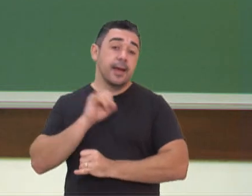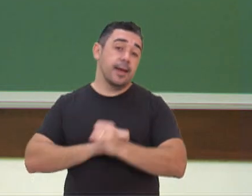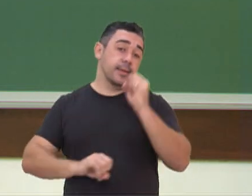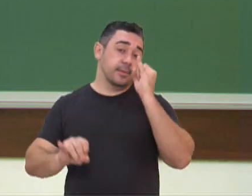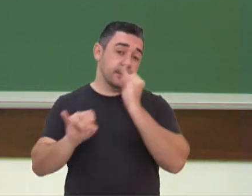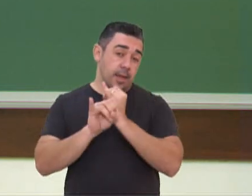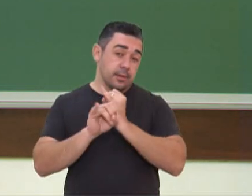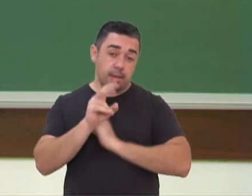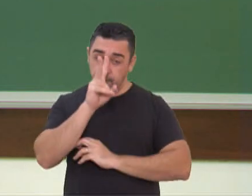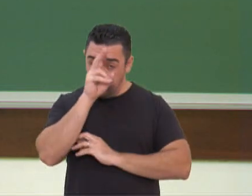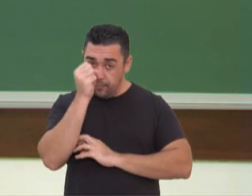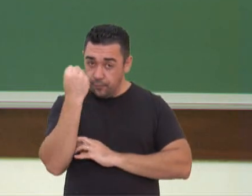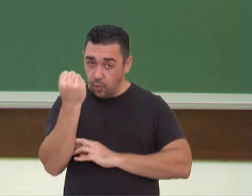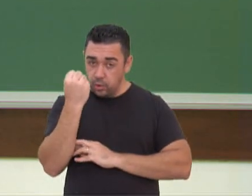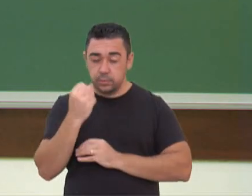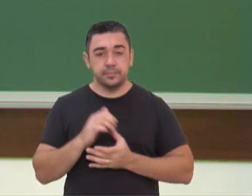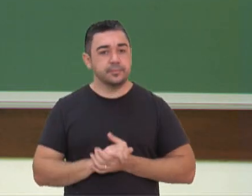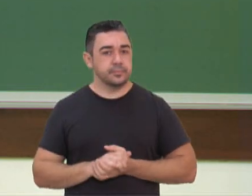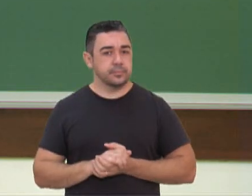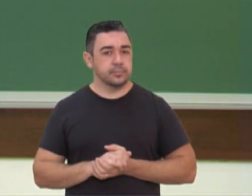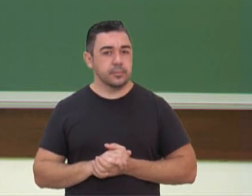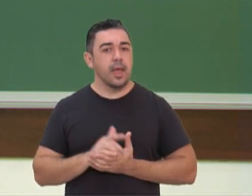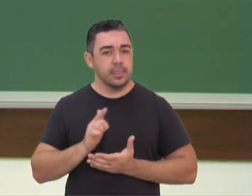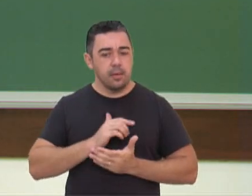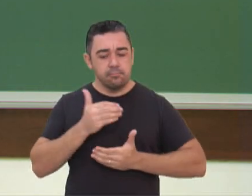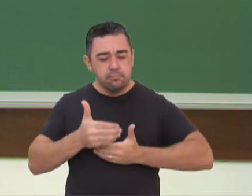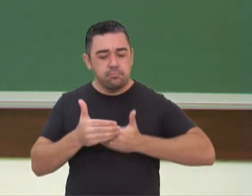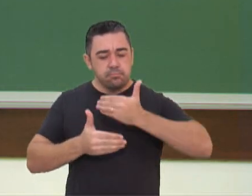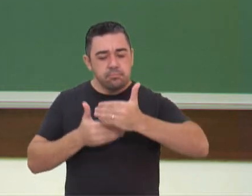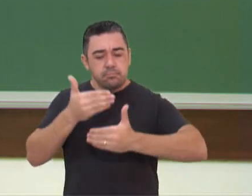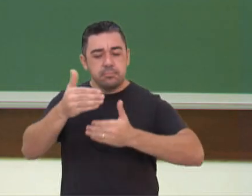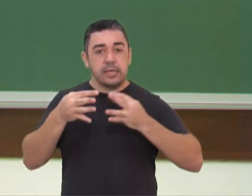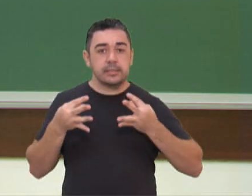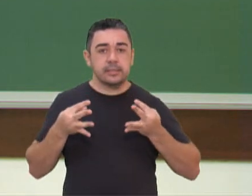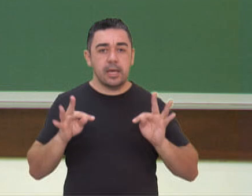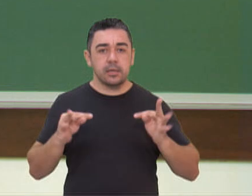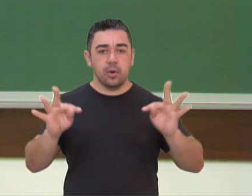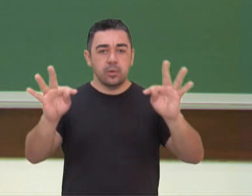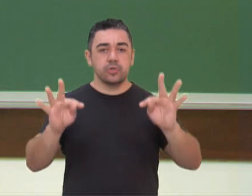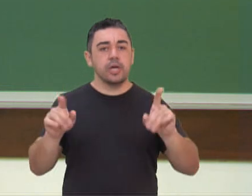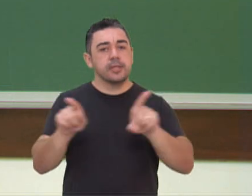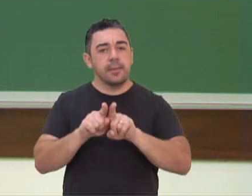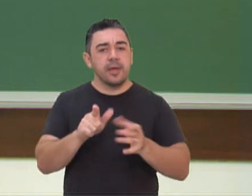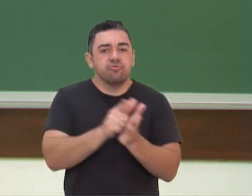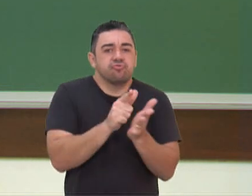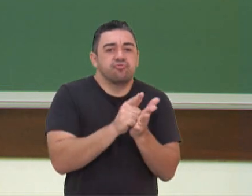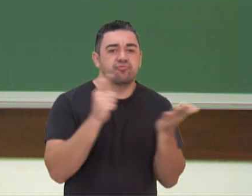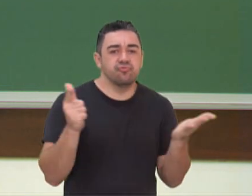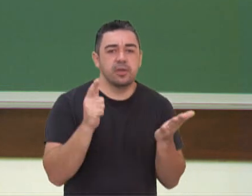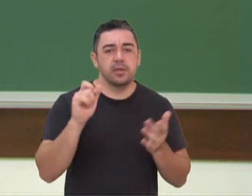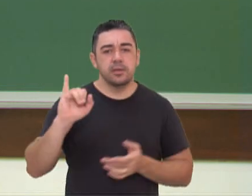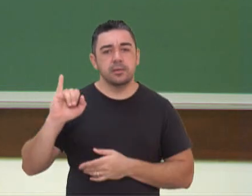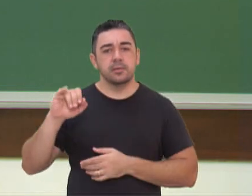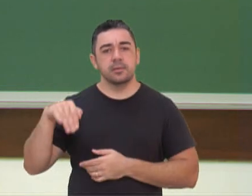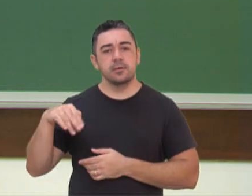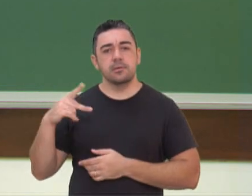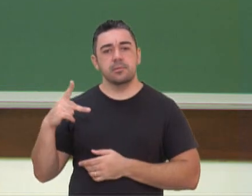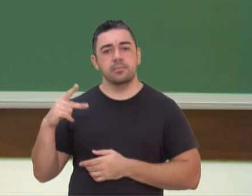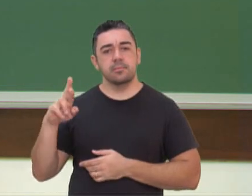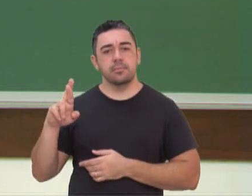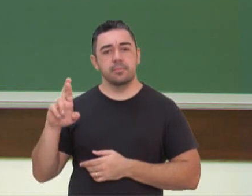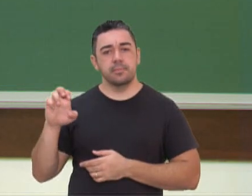com grande força. Então, é uma evolução constante da imprensa, desse fazer